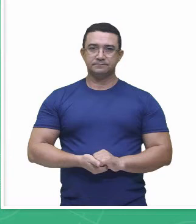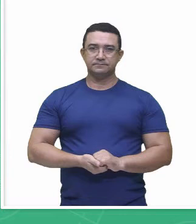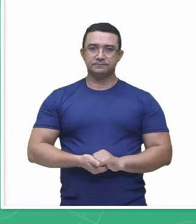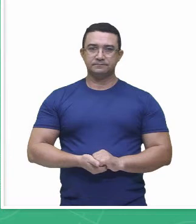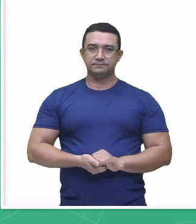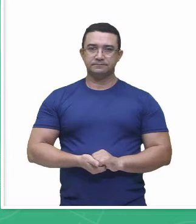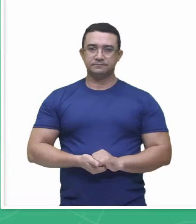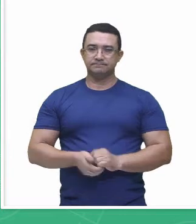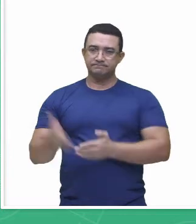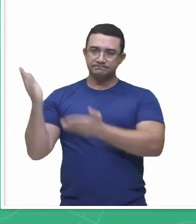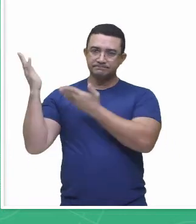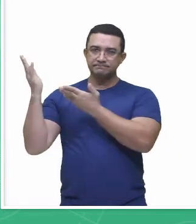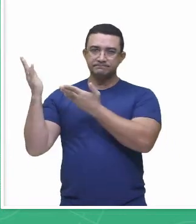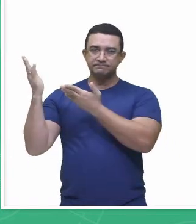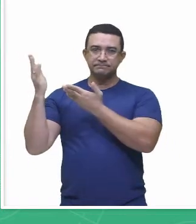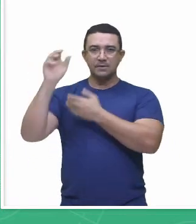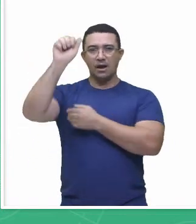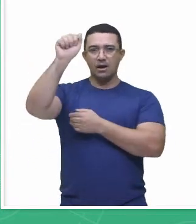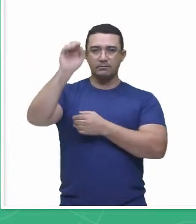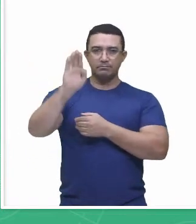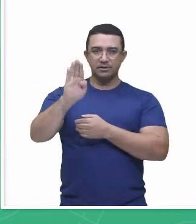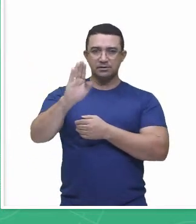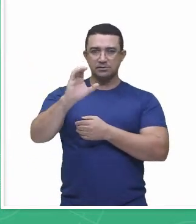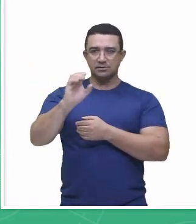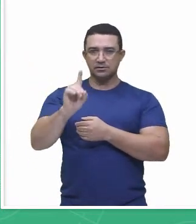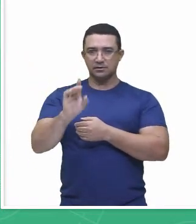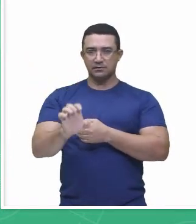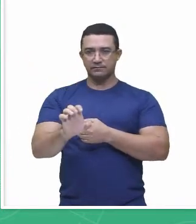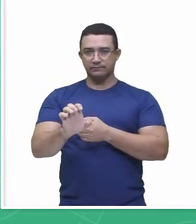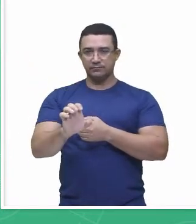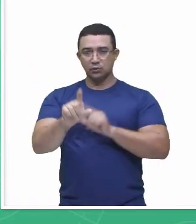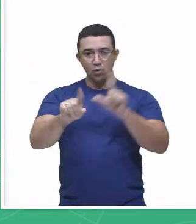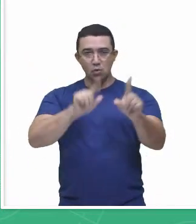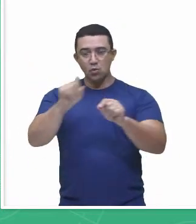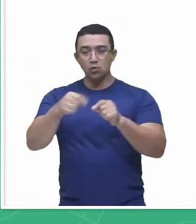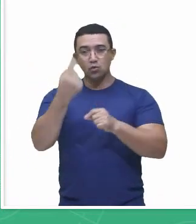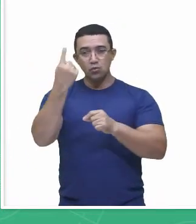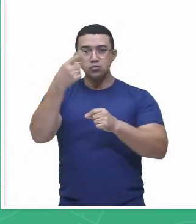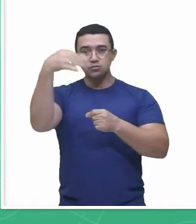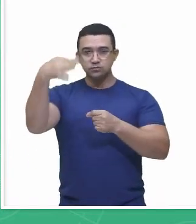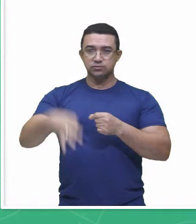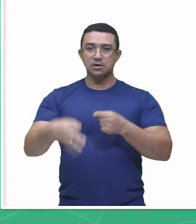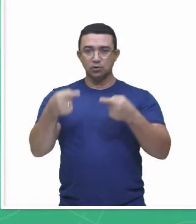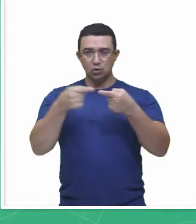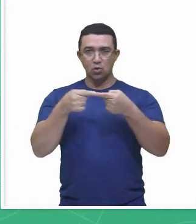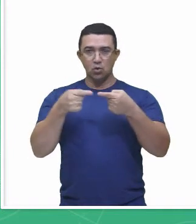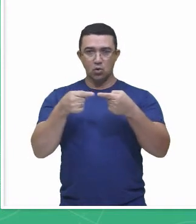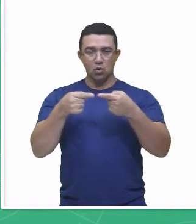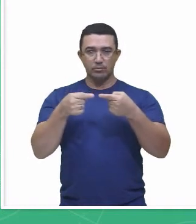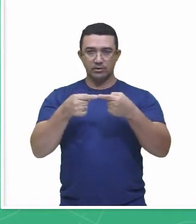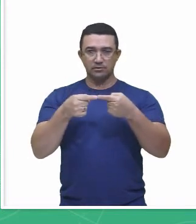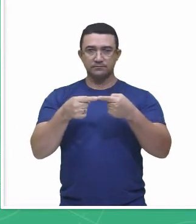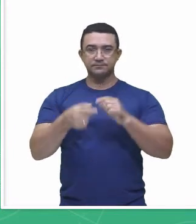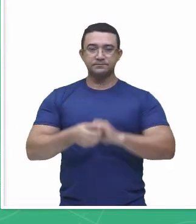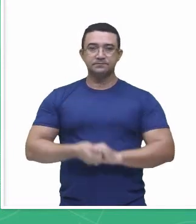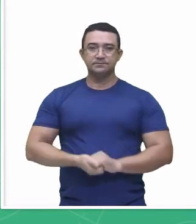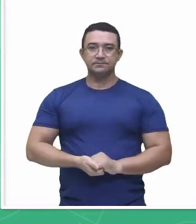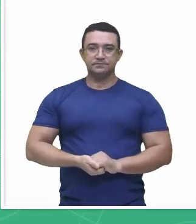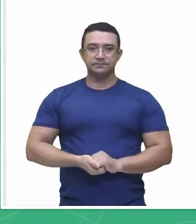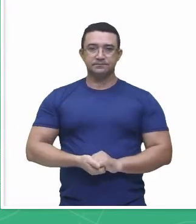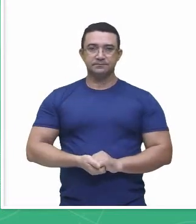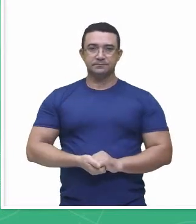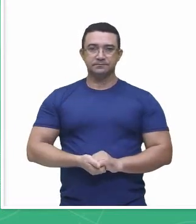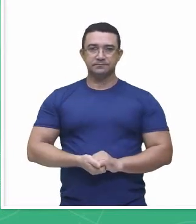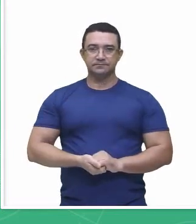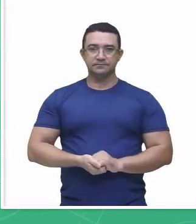adored, saw. Letra C nós temos was, adored. Letra D, adored, showed. E a letra E